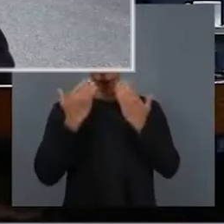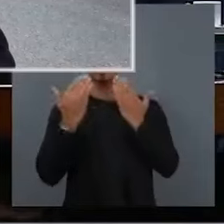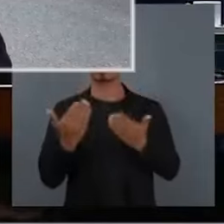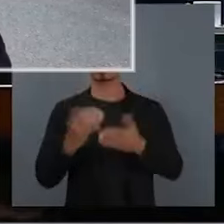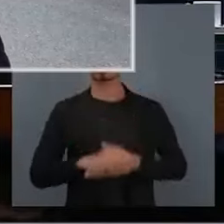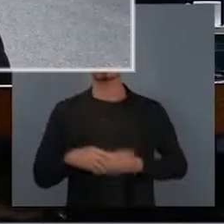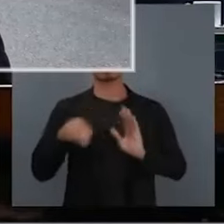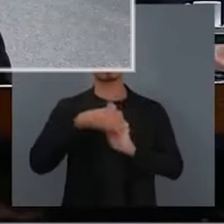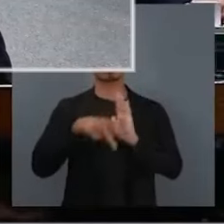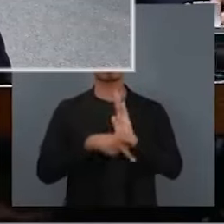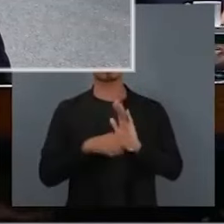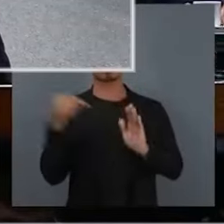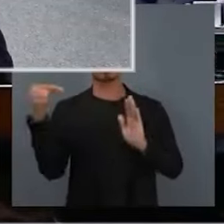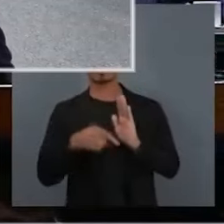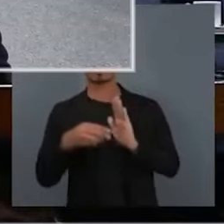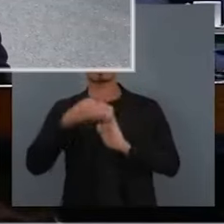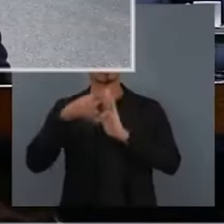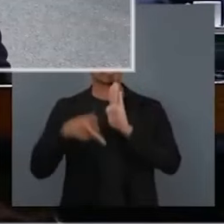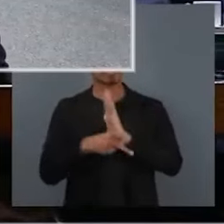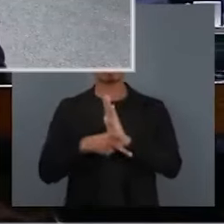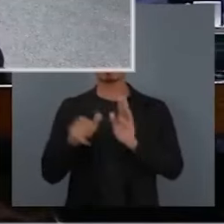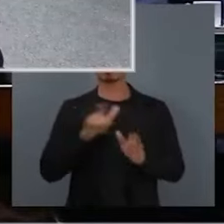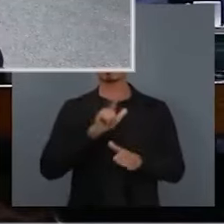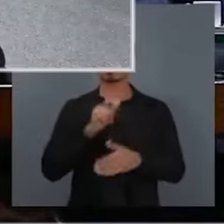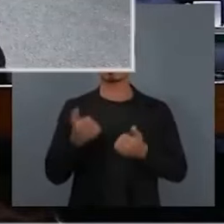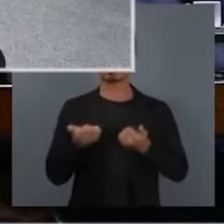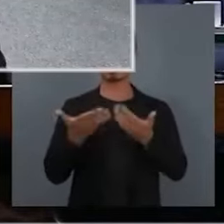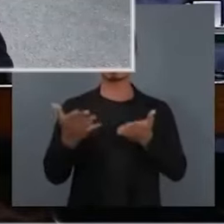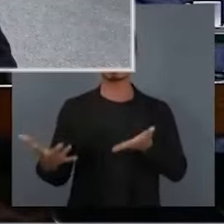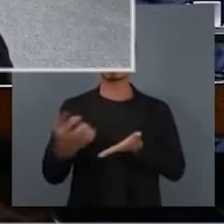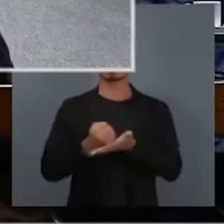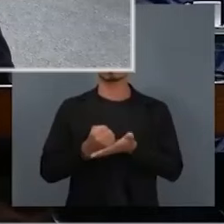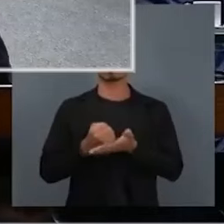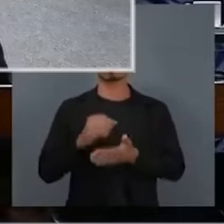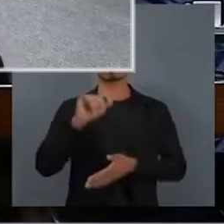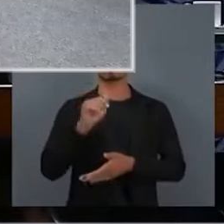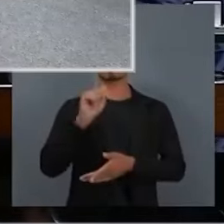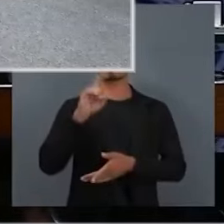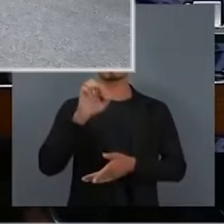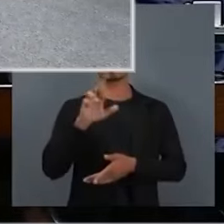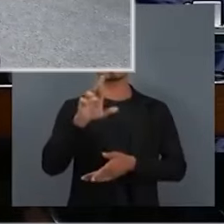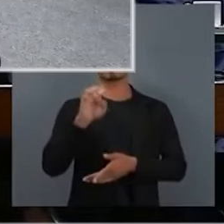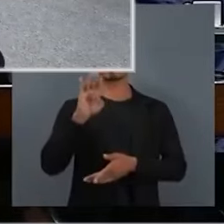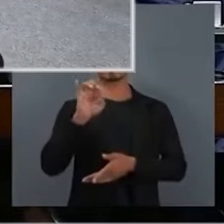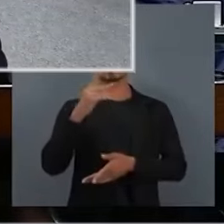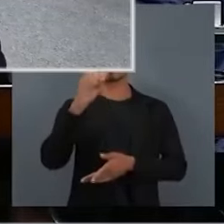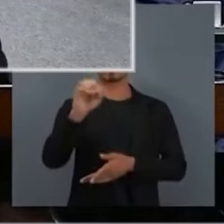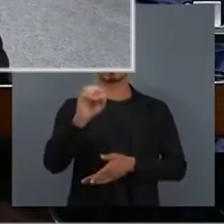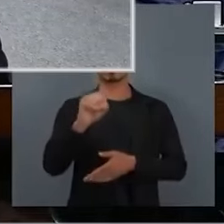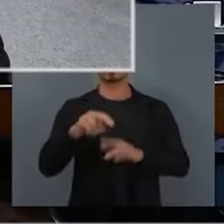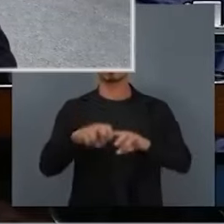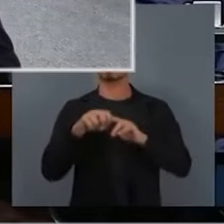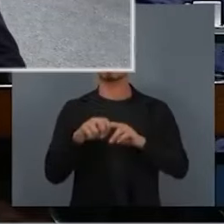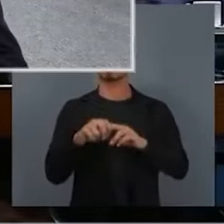é um que prevê a utilização de dinheiro que está parado em contas judiciais. Tudo isso, o Rafael Colombo, é para compensar aquilo que você falou, que é aquela